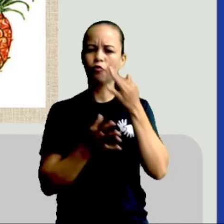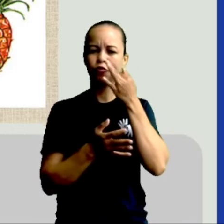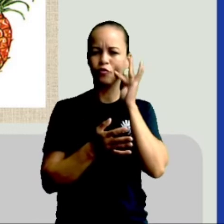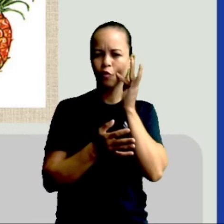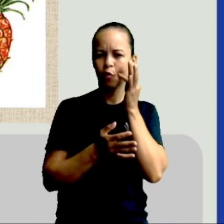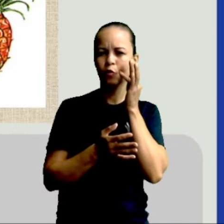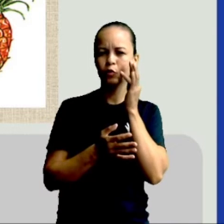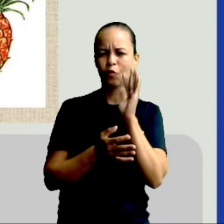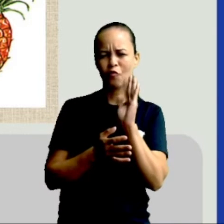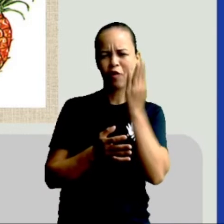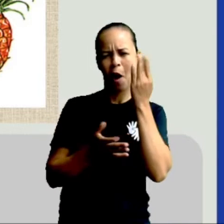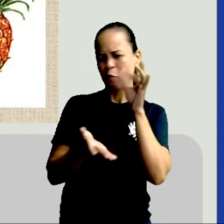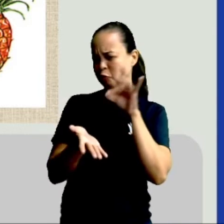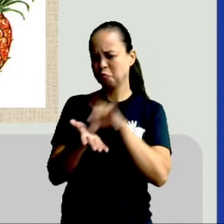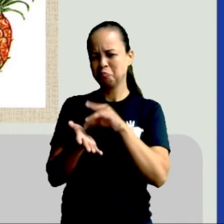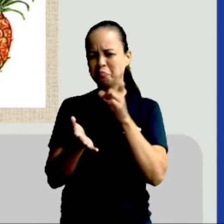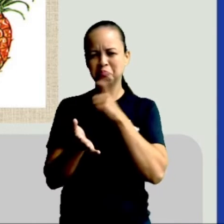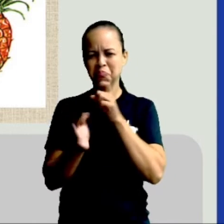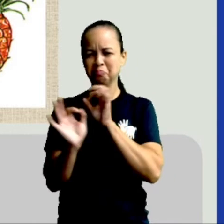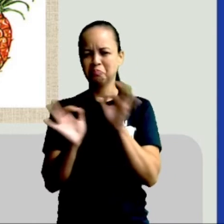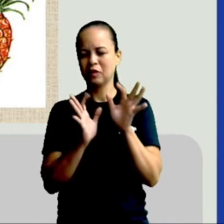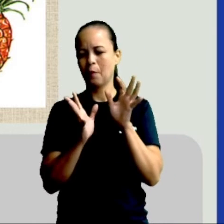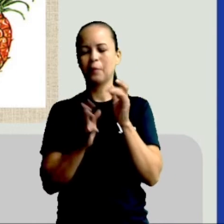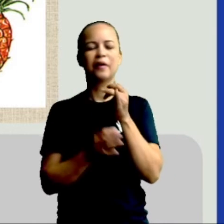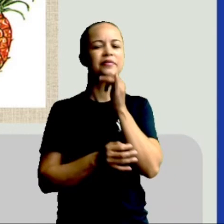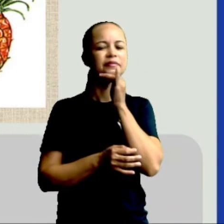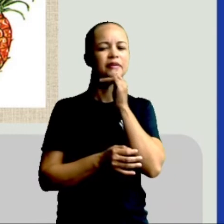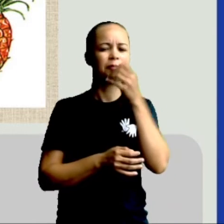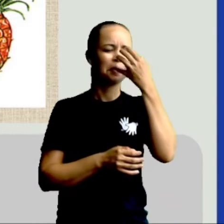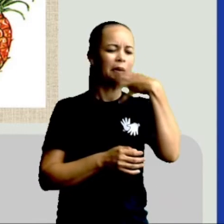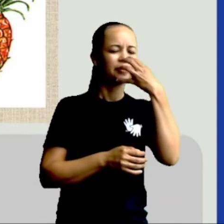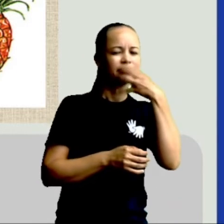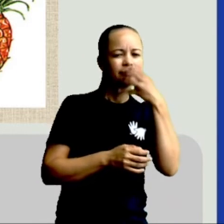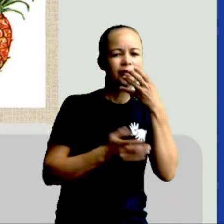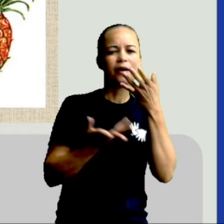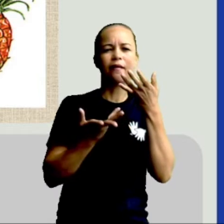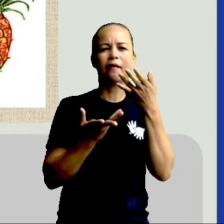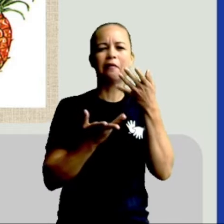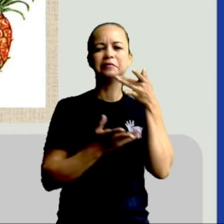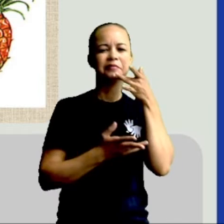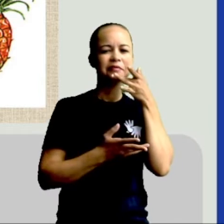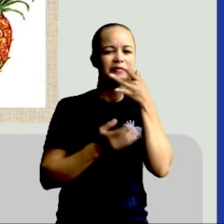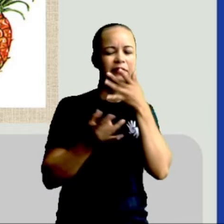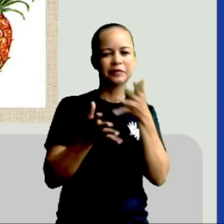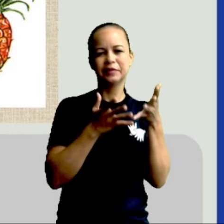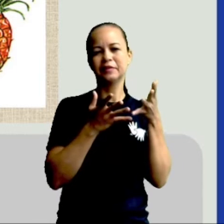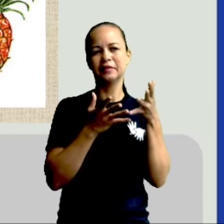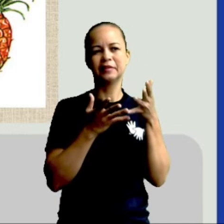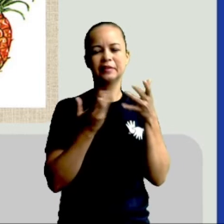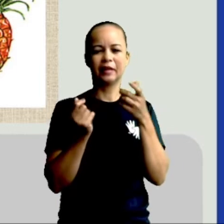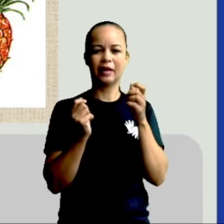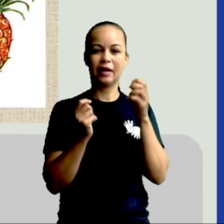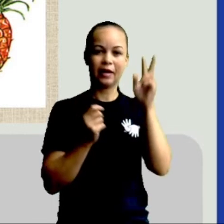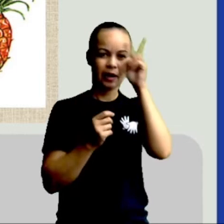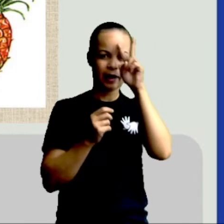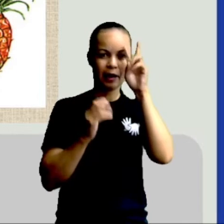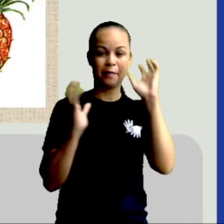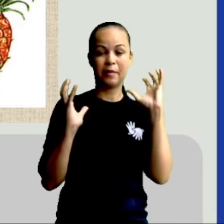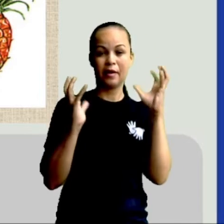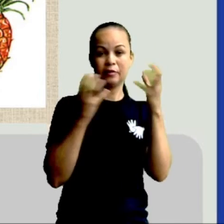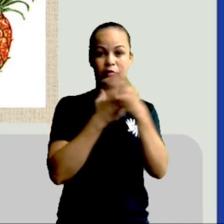pseudofruto e nem sabia. Por exemplo, quando você está comendo aquela maçã docinha, fofinha, lembrando lá da Branca de Neve, você está